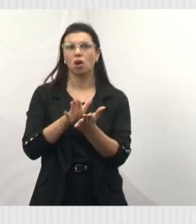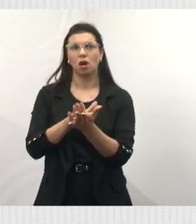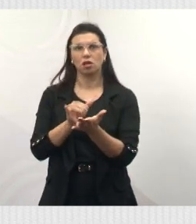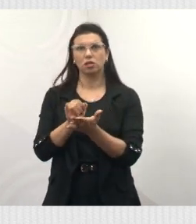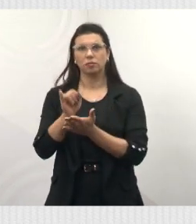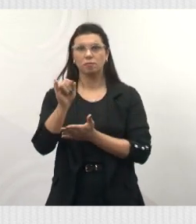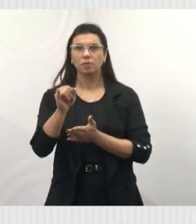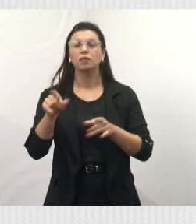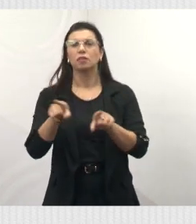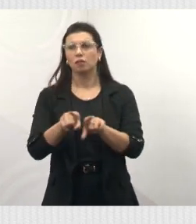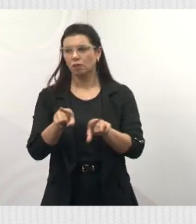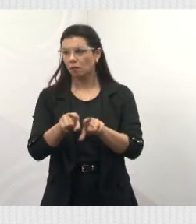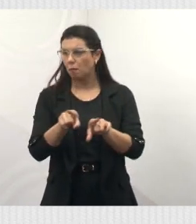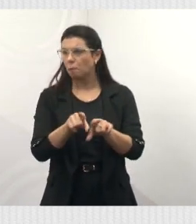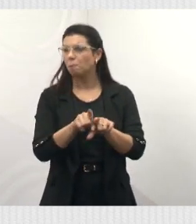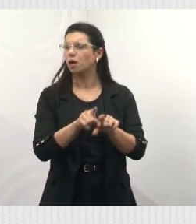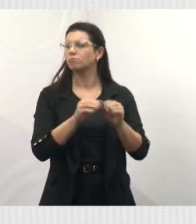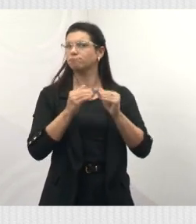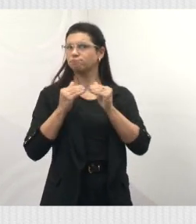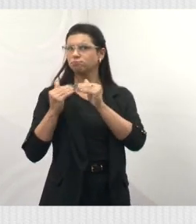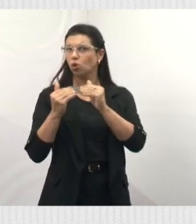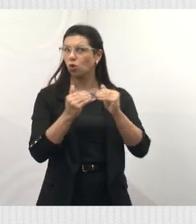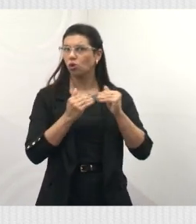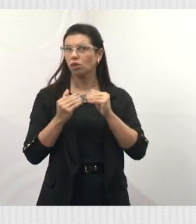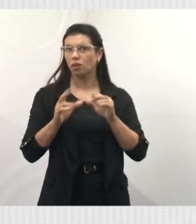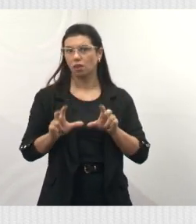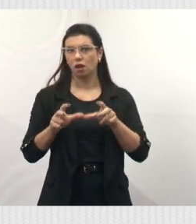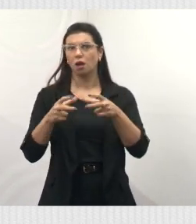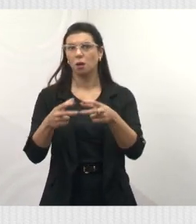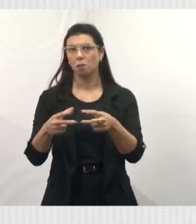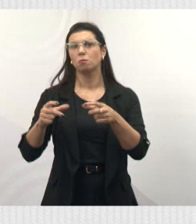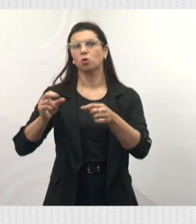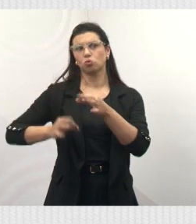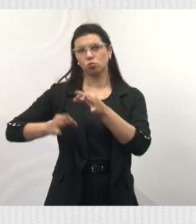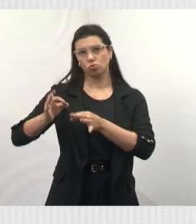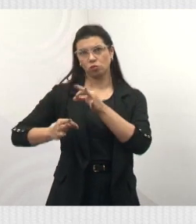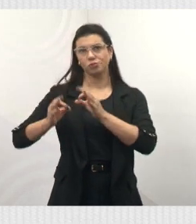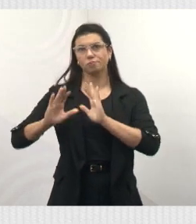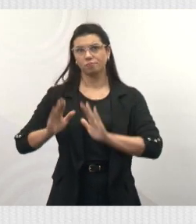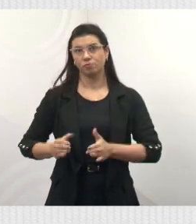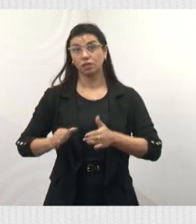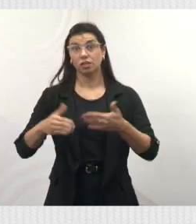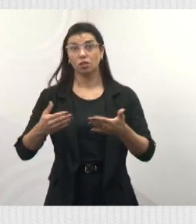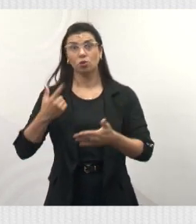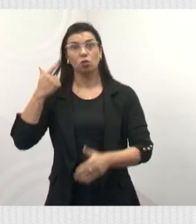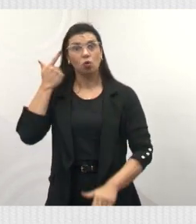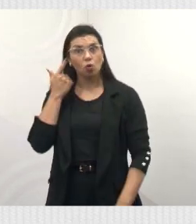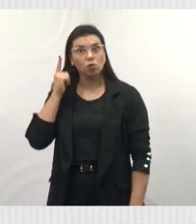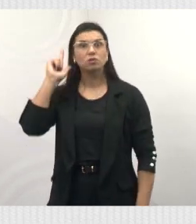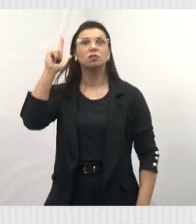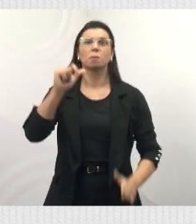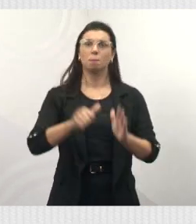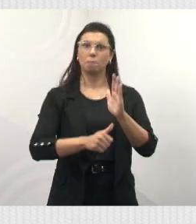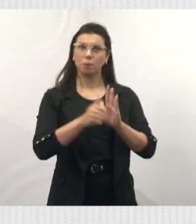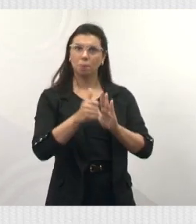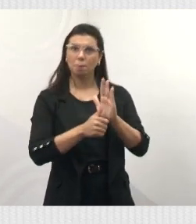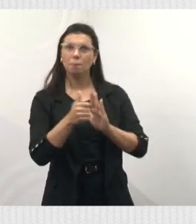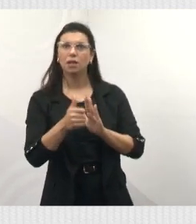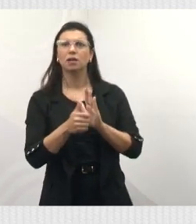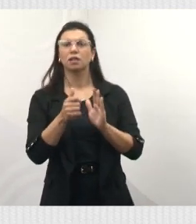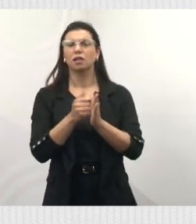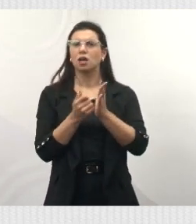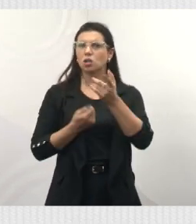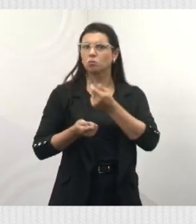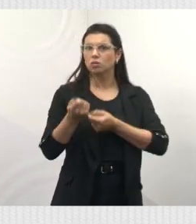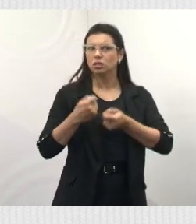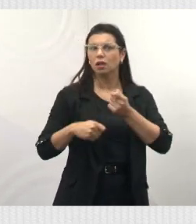também com parecer favorável do Tribunal de Contas para esta Câmara julgar. Ou seja, nós conseguimos na primeira gestão, graças ao trabalho dos secretários,